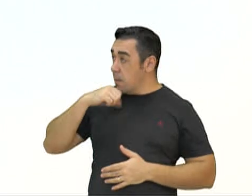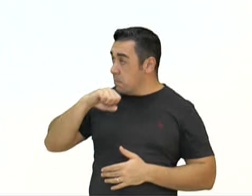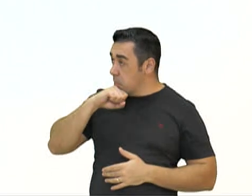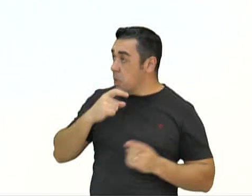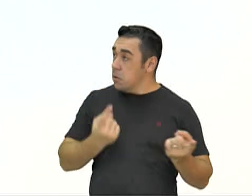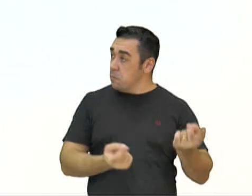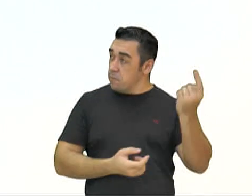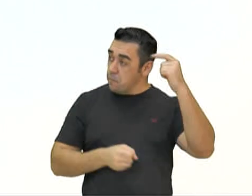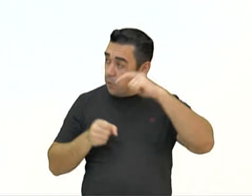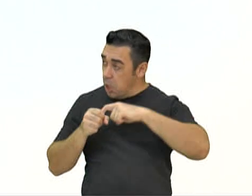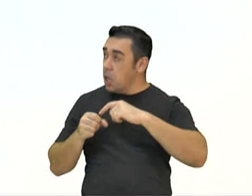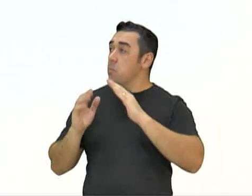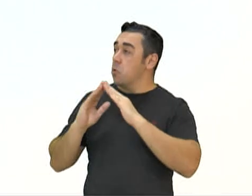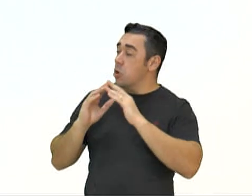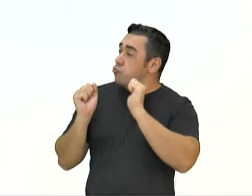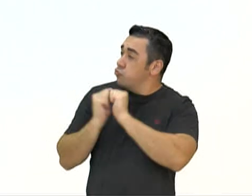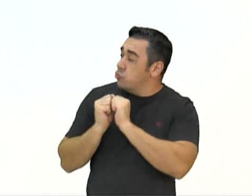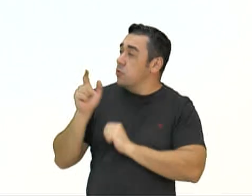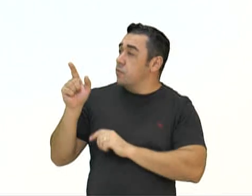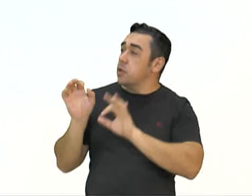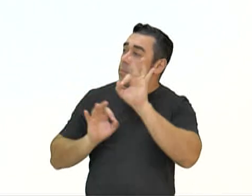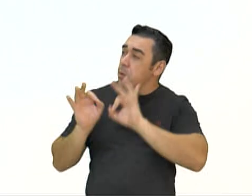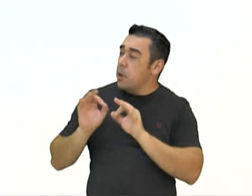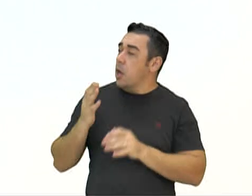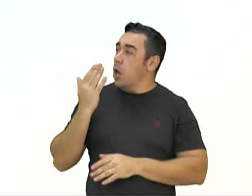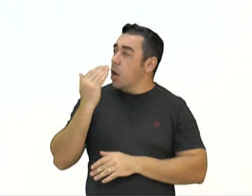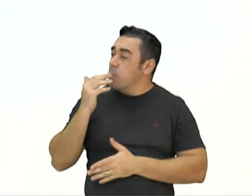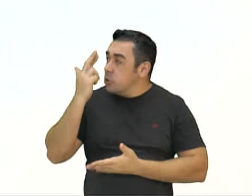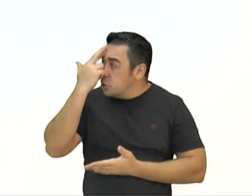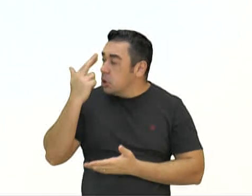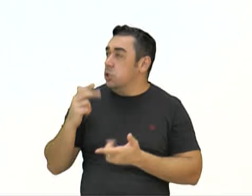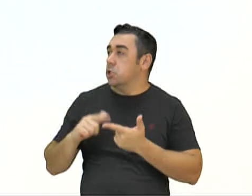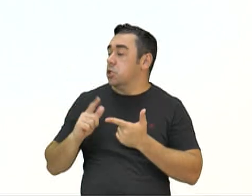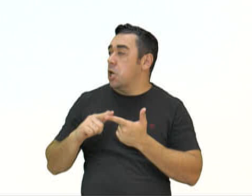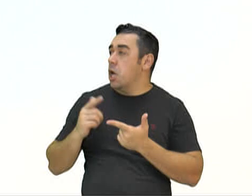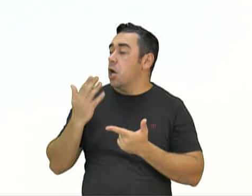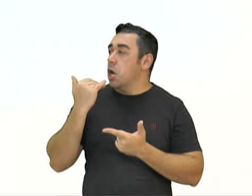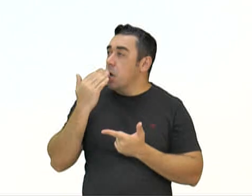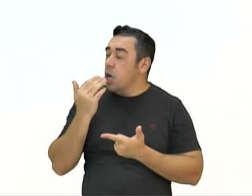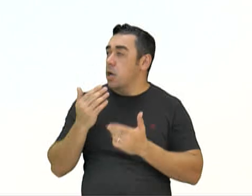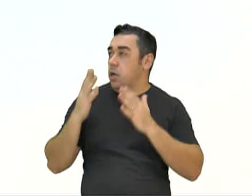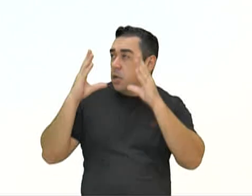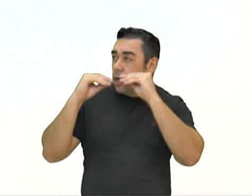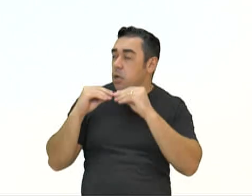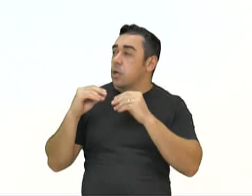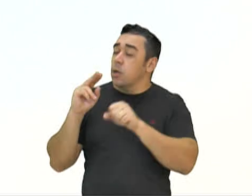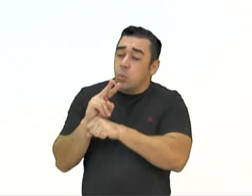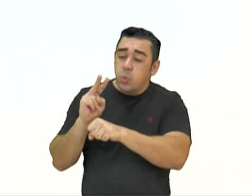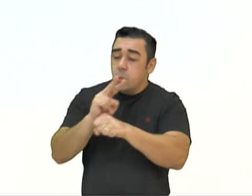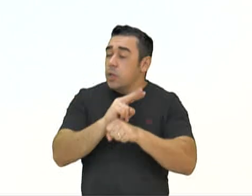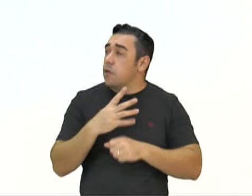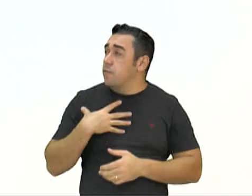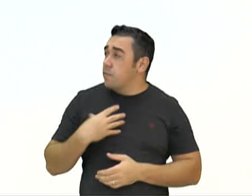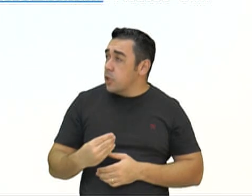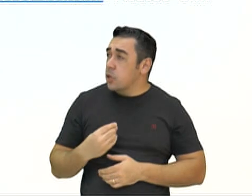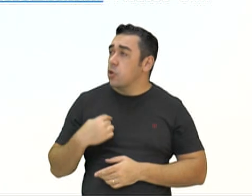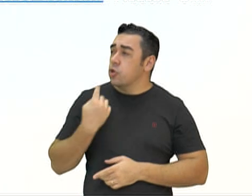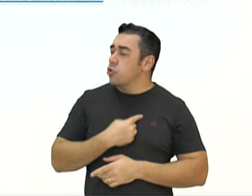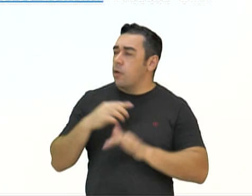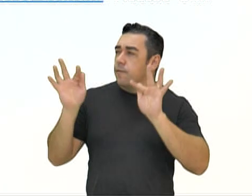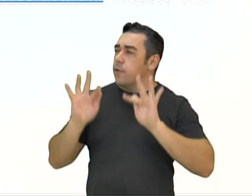morar conosco e tu poderias preparar o meu jantar, lavar as minhas roupas, criar os nossos filhos e seríamos felizes para